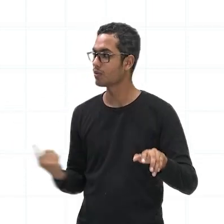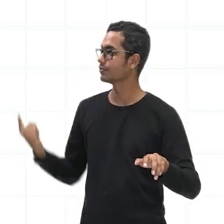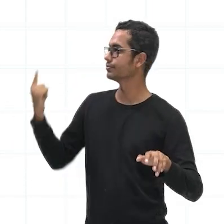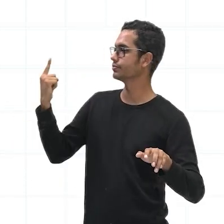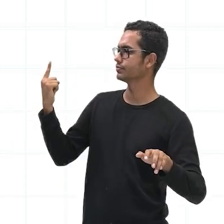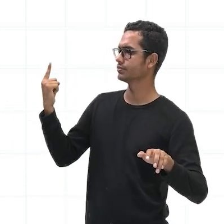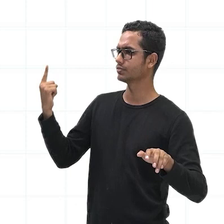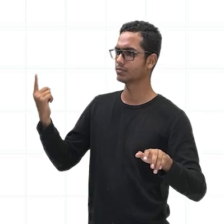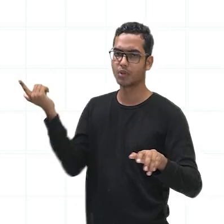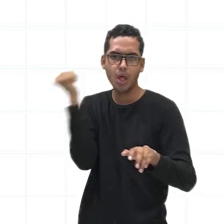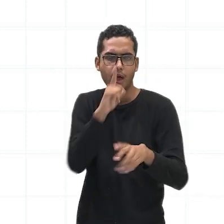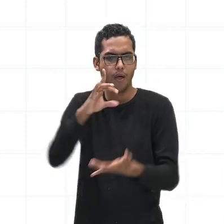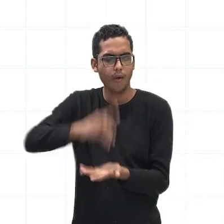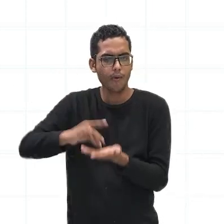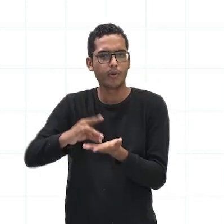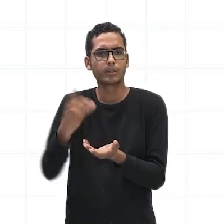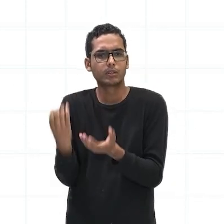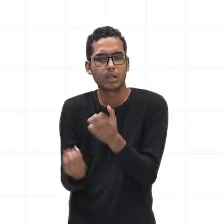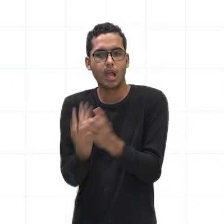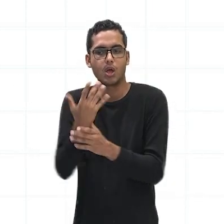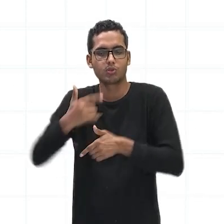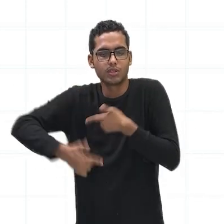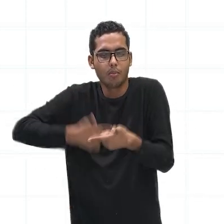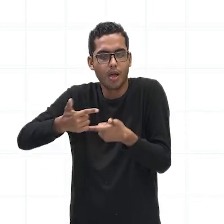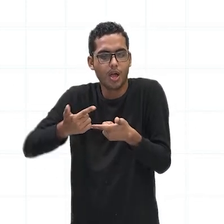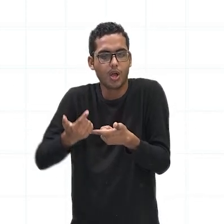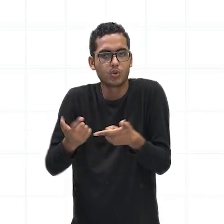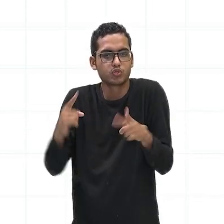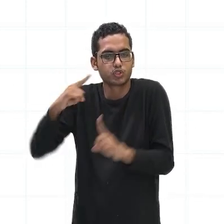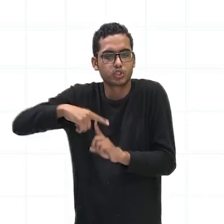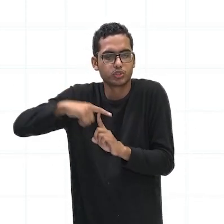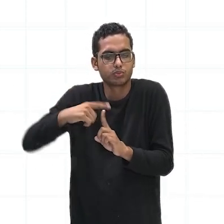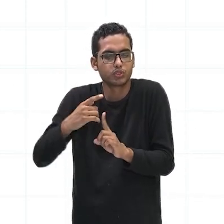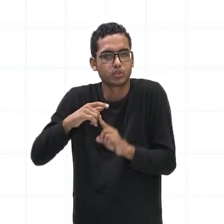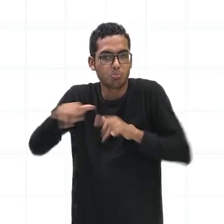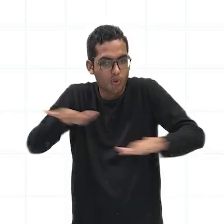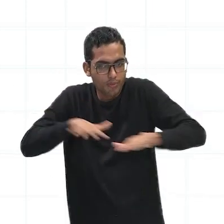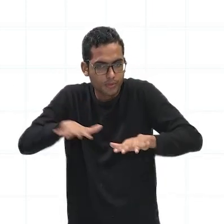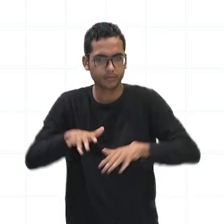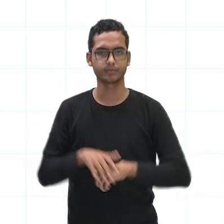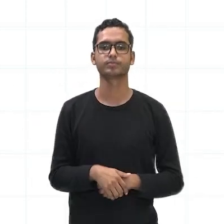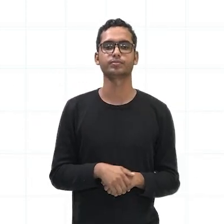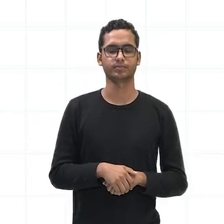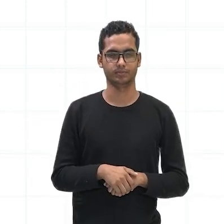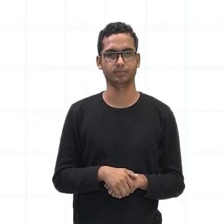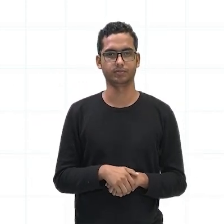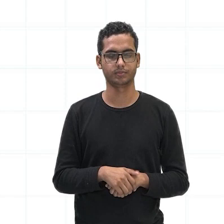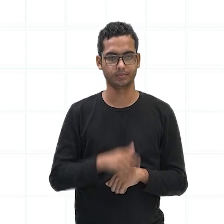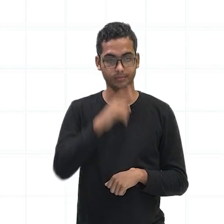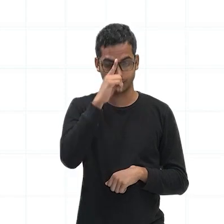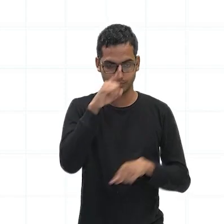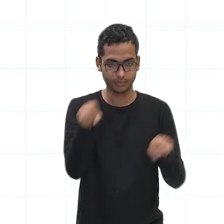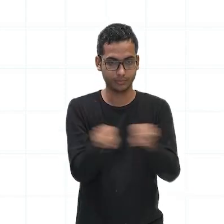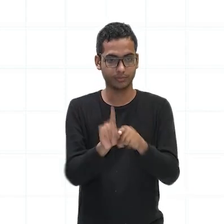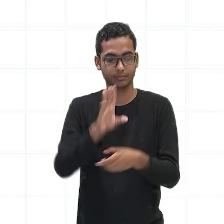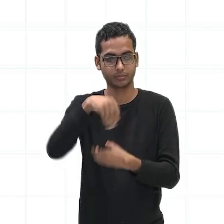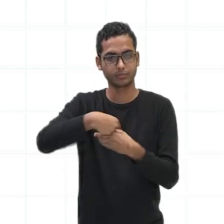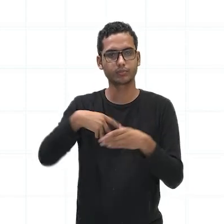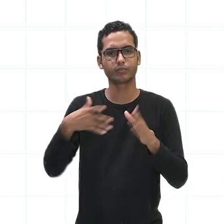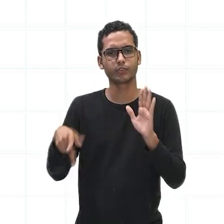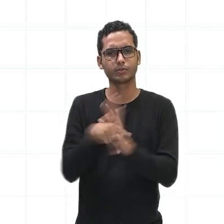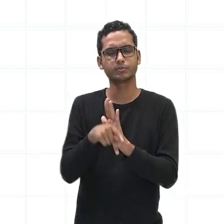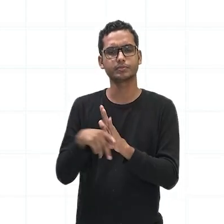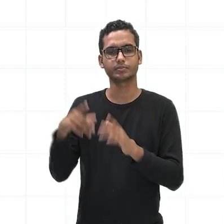um trabalho, né? Uma forma ali de movimento, certo? E como nós visualizamos aí, a gente tem algumas categorias, né? Como a energia